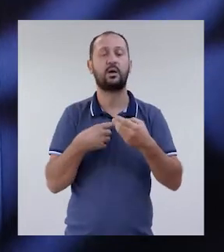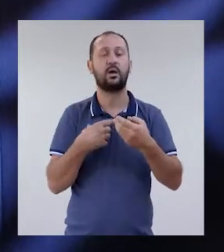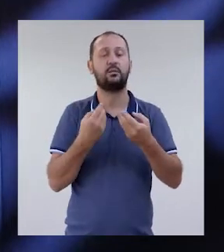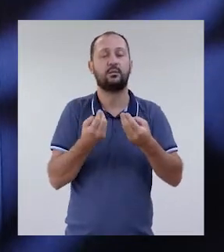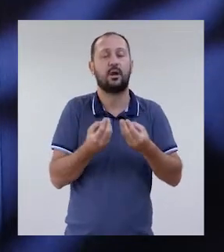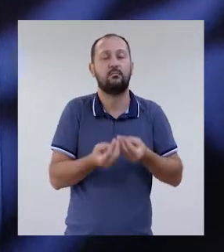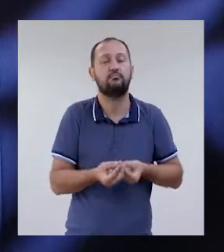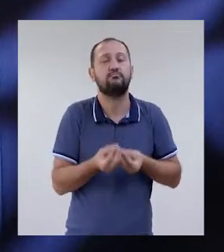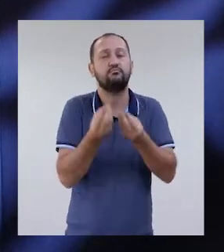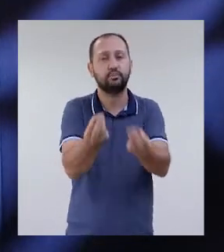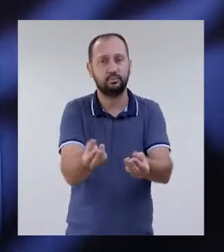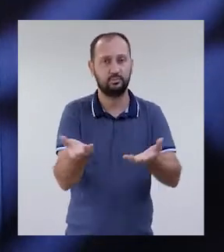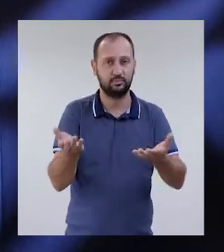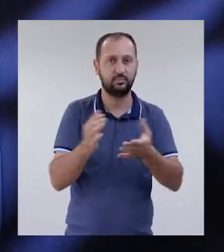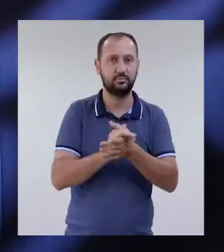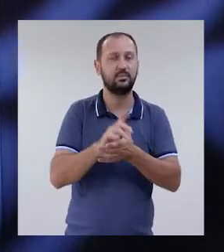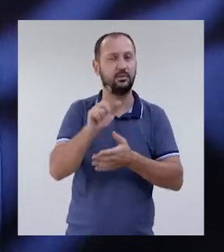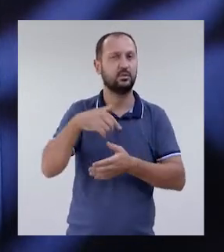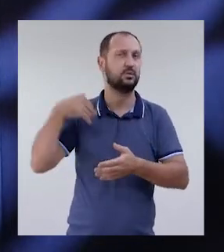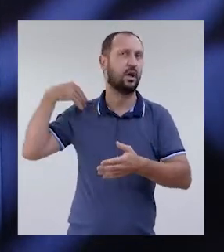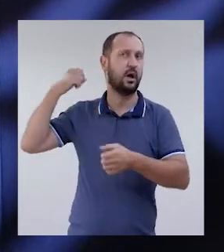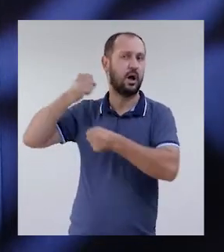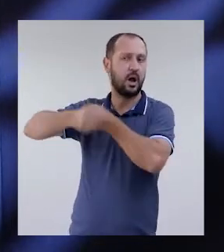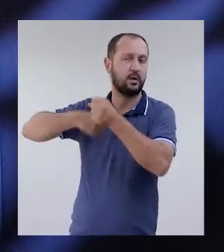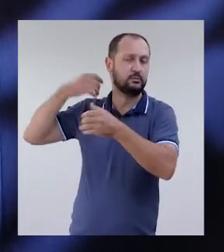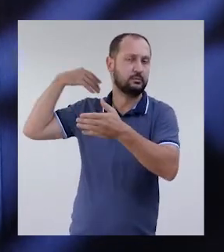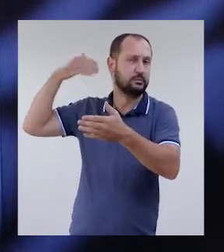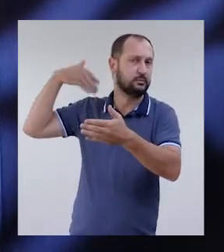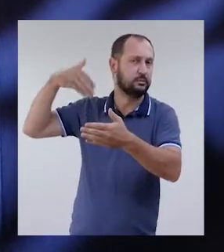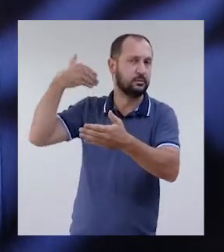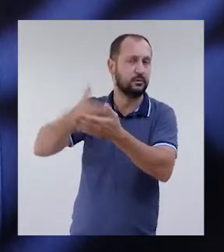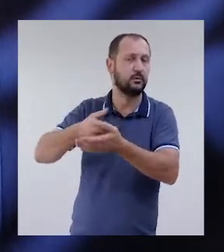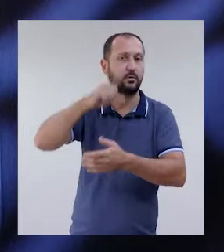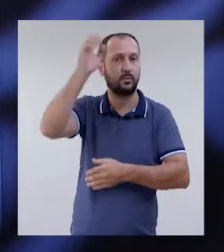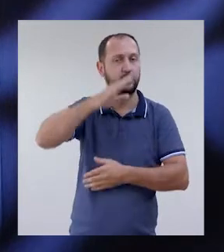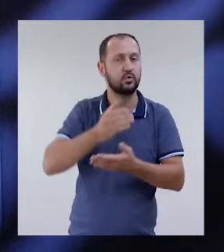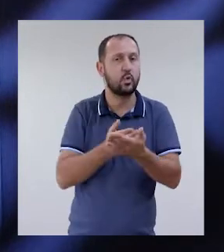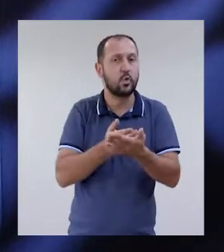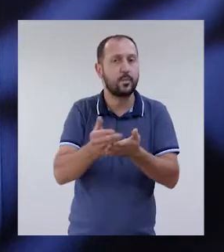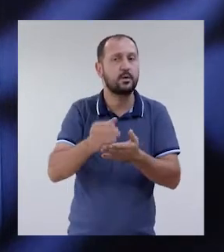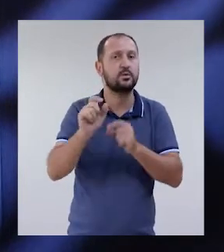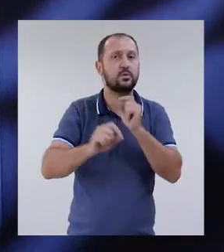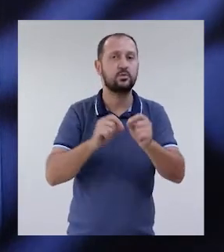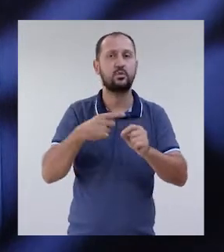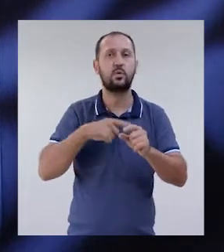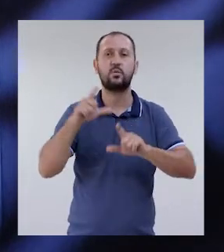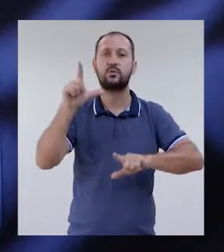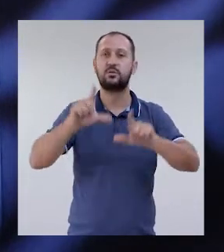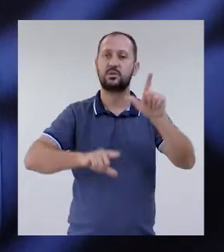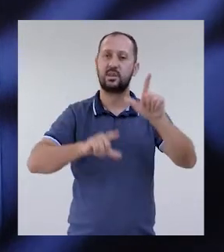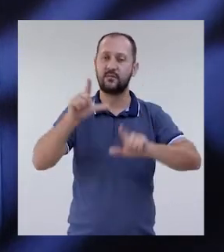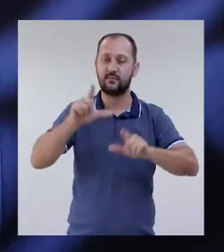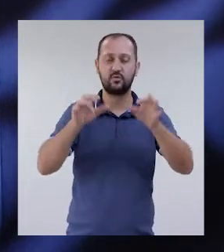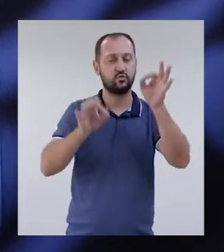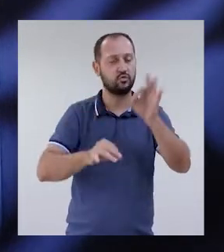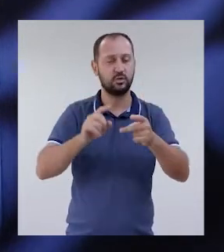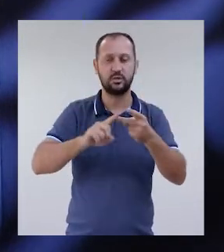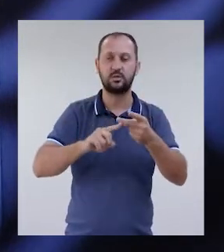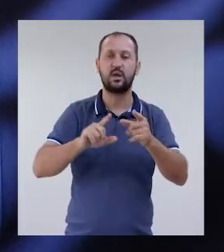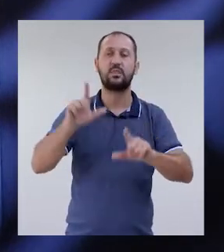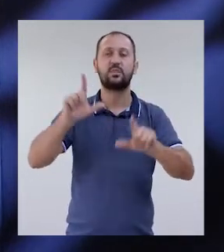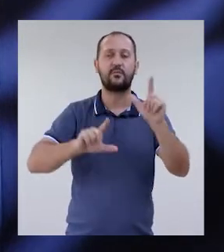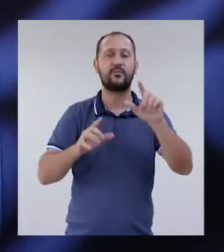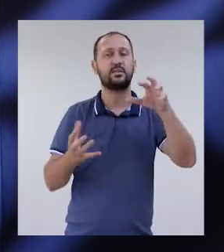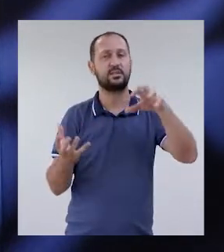né? Isso é um movimento que vem já de alguns anos, né? Quando o Brasil inaugurou TV Justiça, TV Câmara,